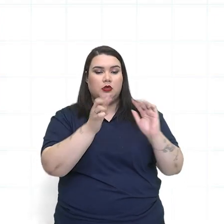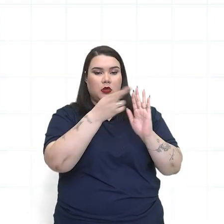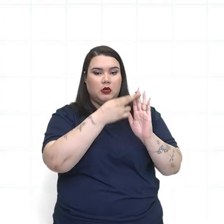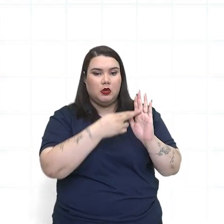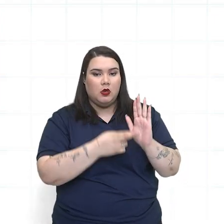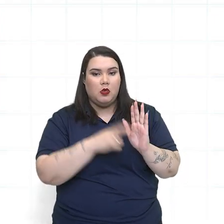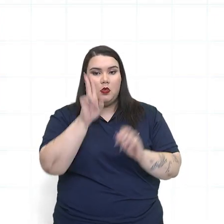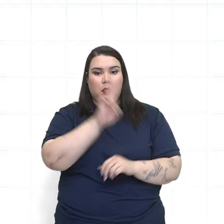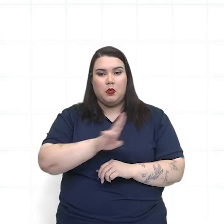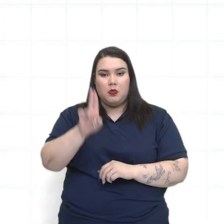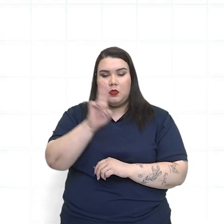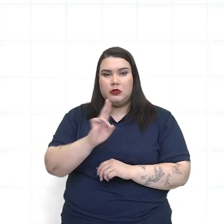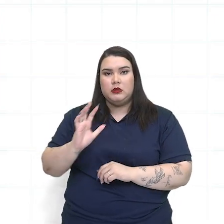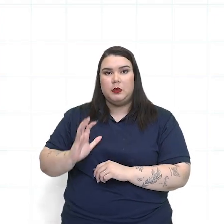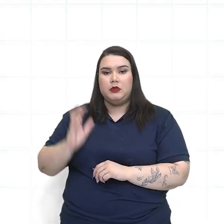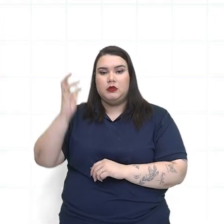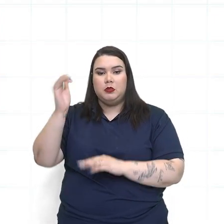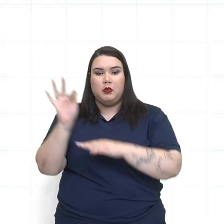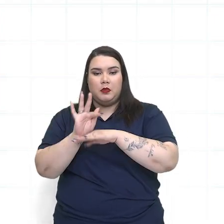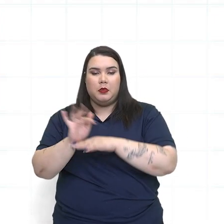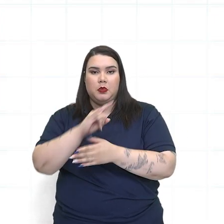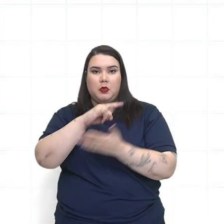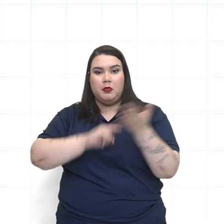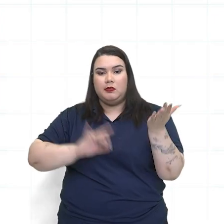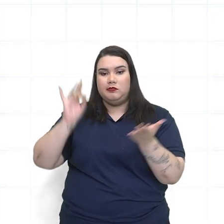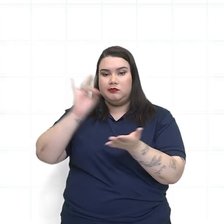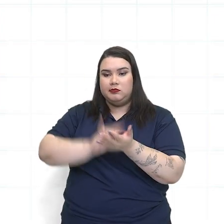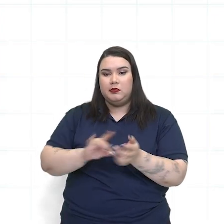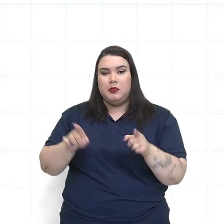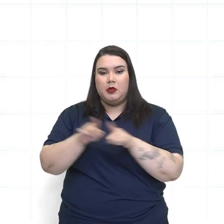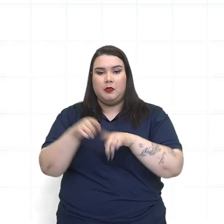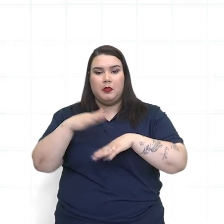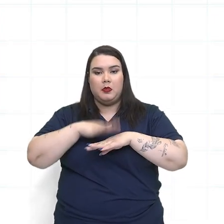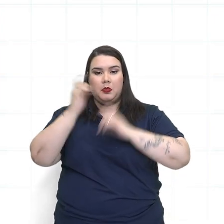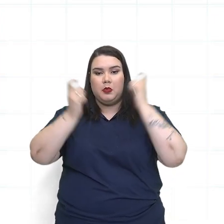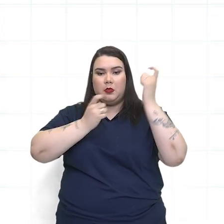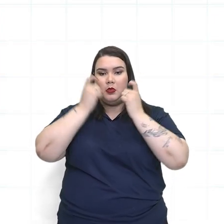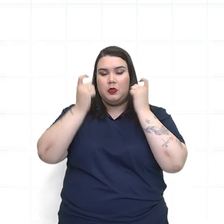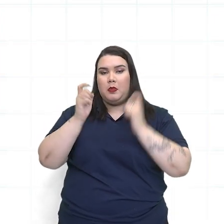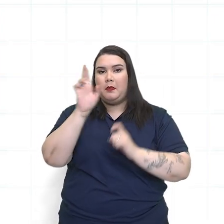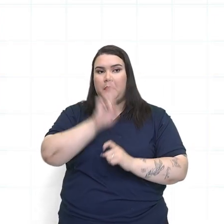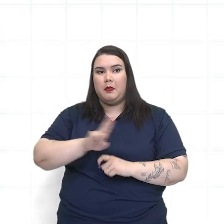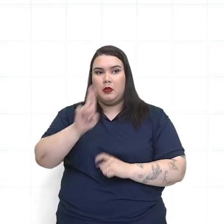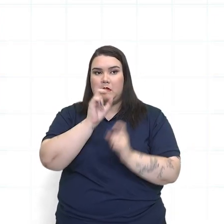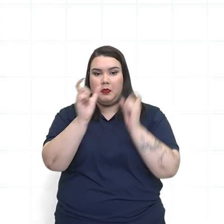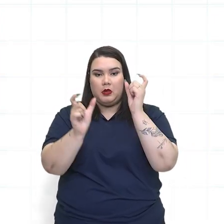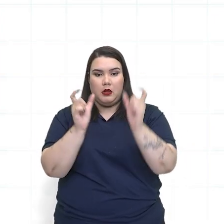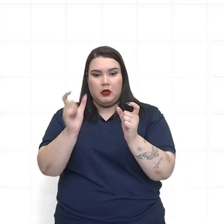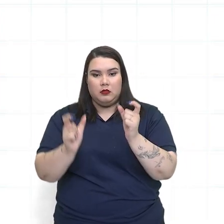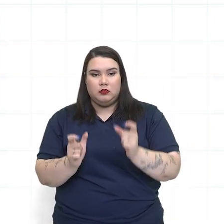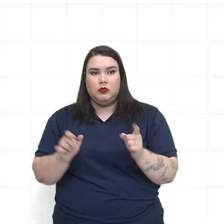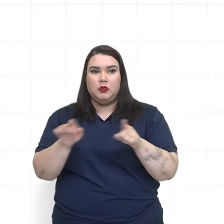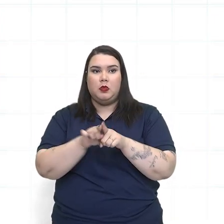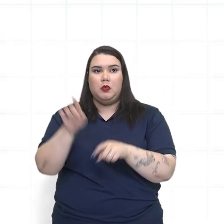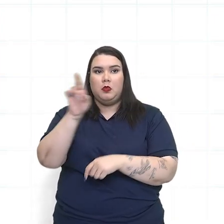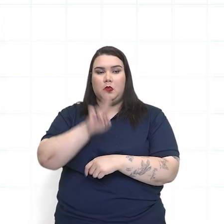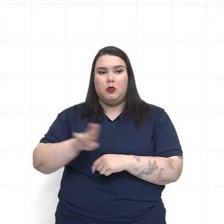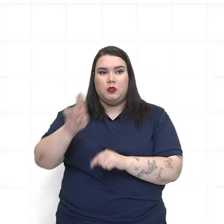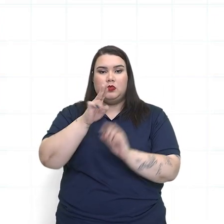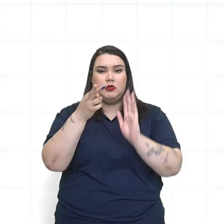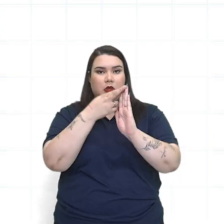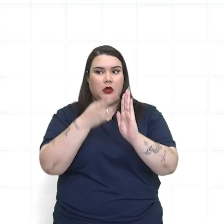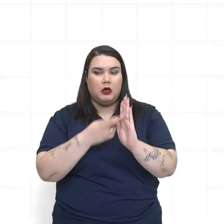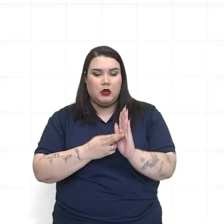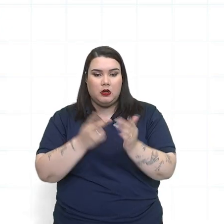é usada em situações formais, em documentos oficiais, maior preocupação com a pronúncia das palavras, uso da